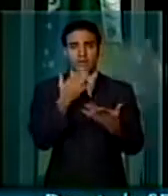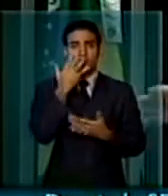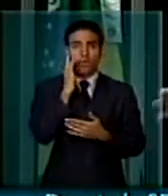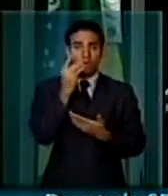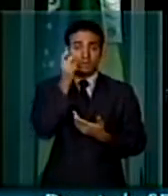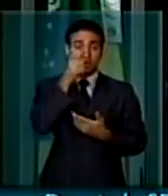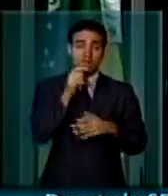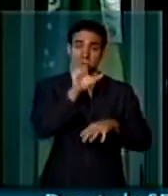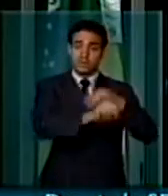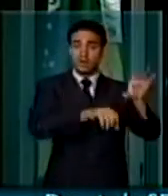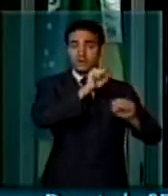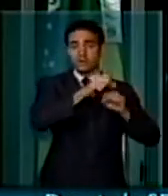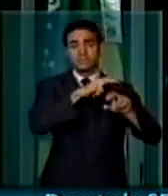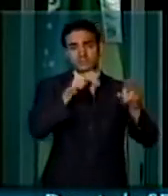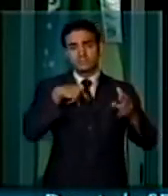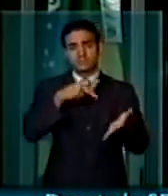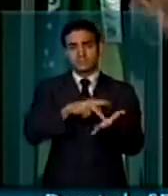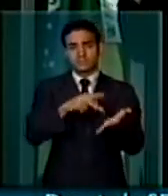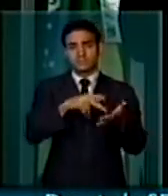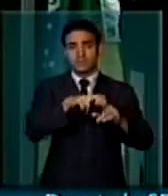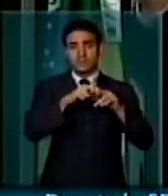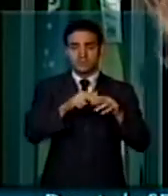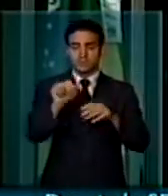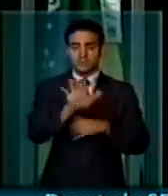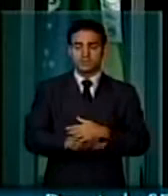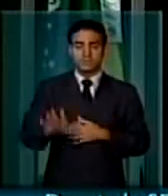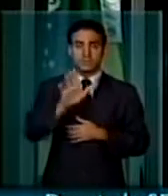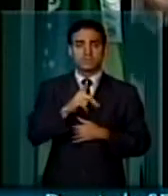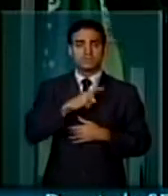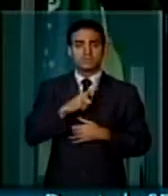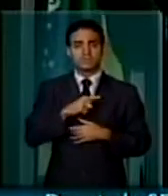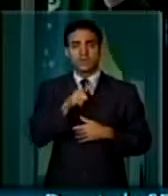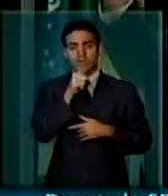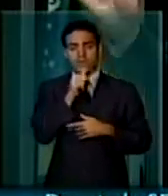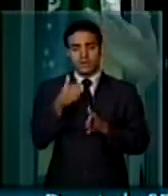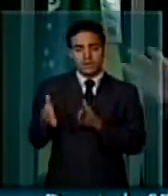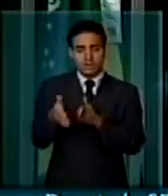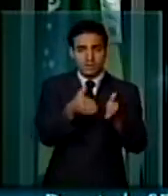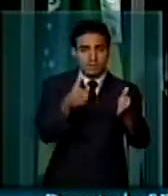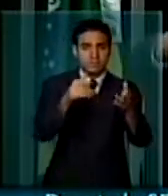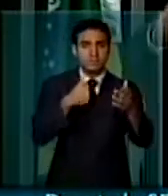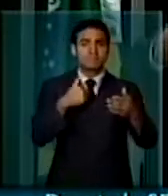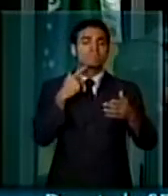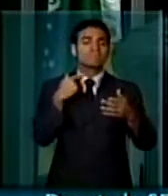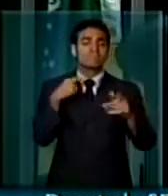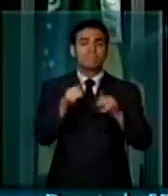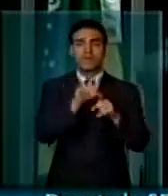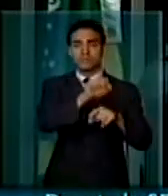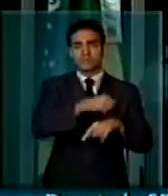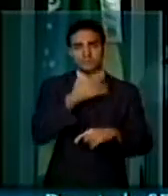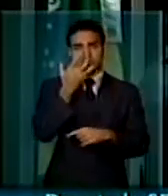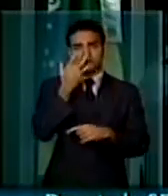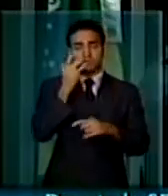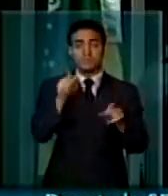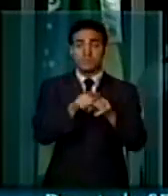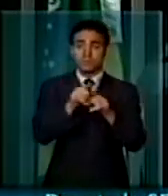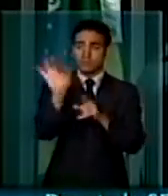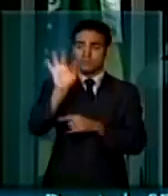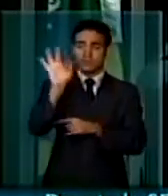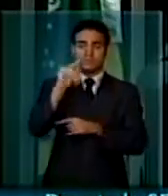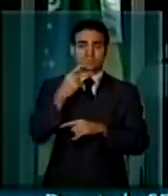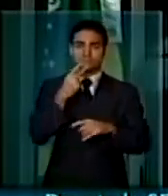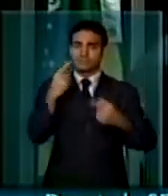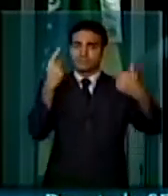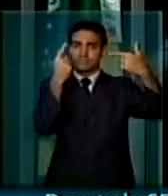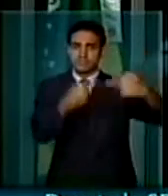e é verdade. Então, os brasileiros sobem o rio Oiapoque em direção ao garimpo. Os franceses reagem